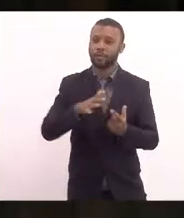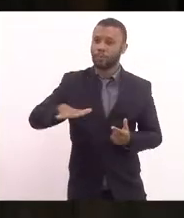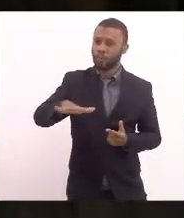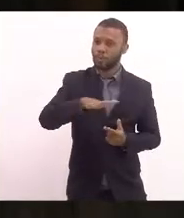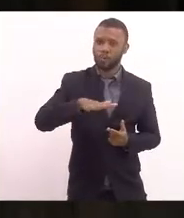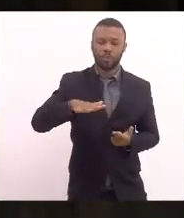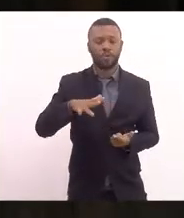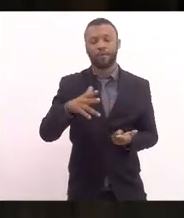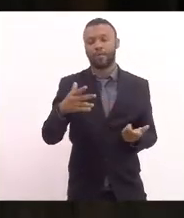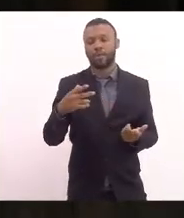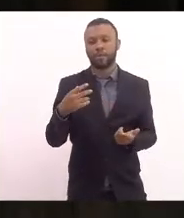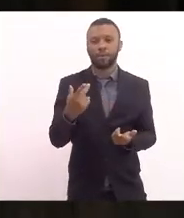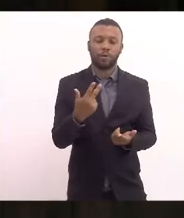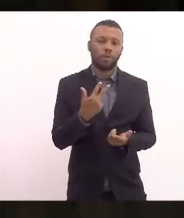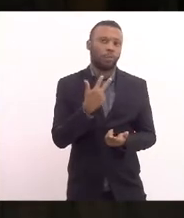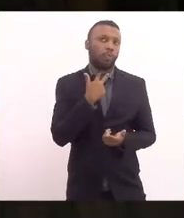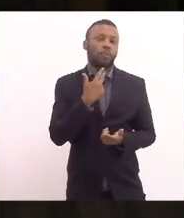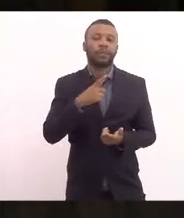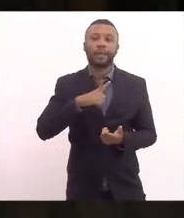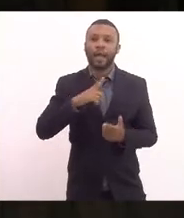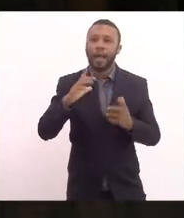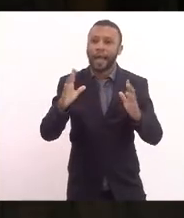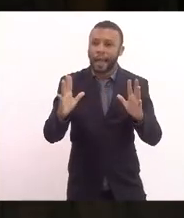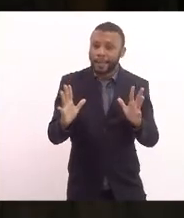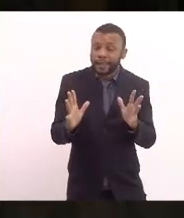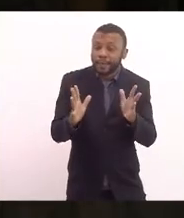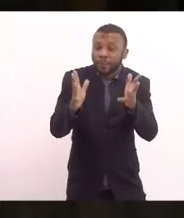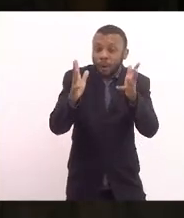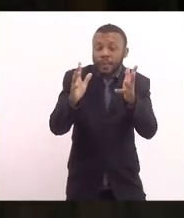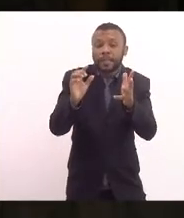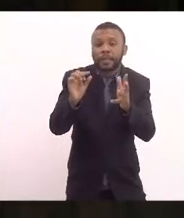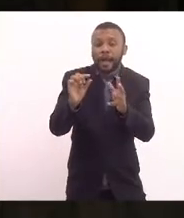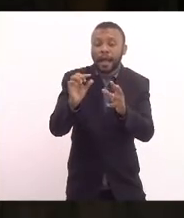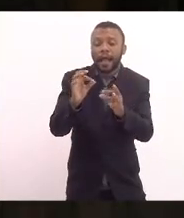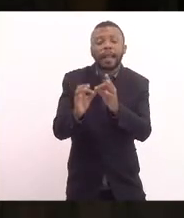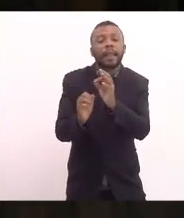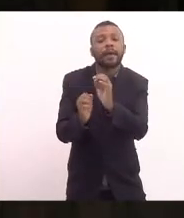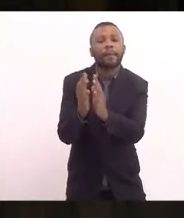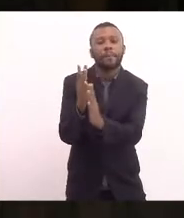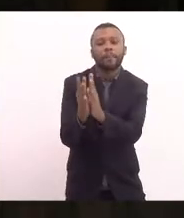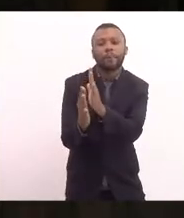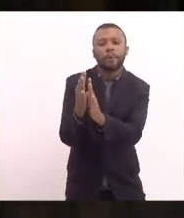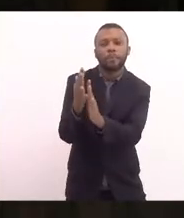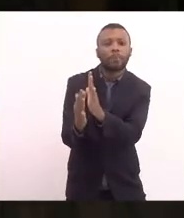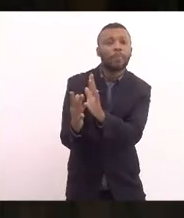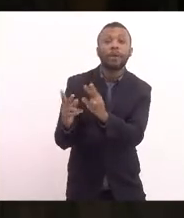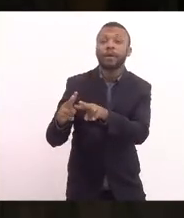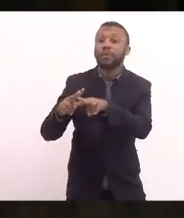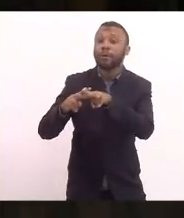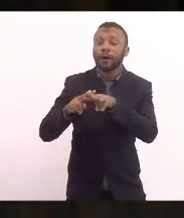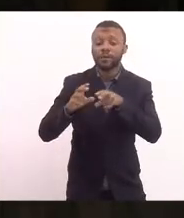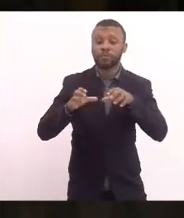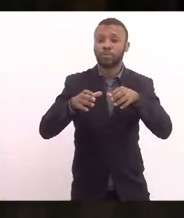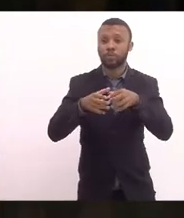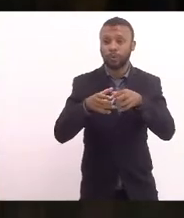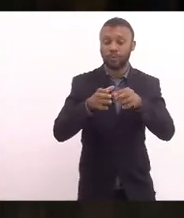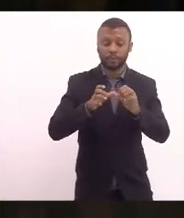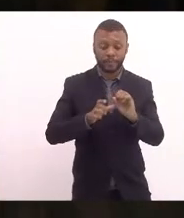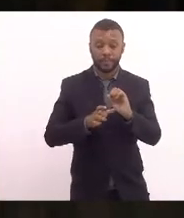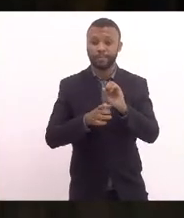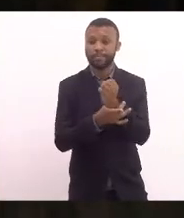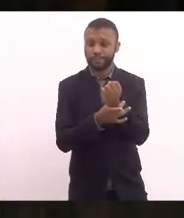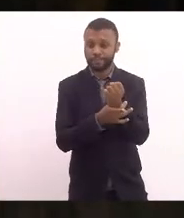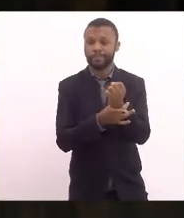pôde fazer a cerimônia da lâmpada, acendendo também, por causa da brigada, né, a brigada de incêndio,